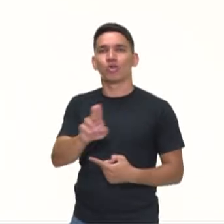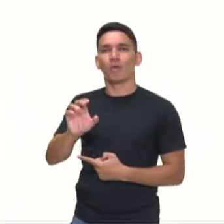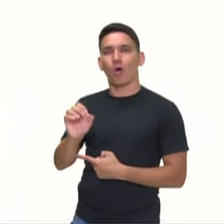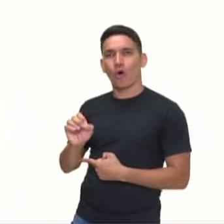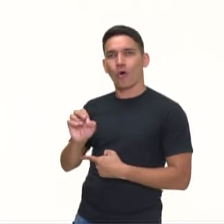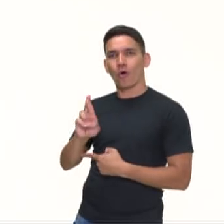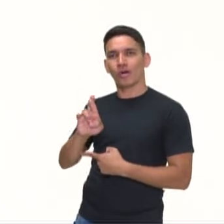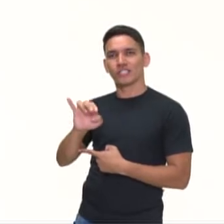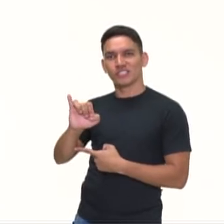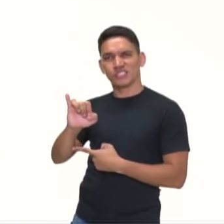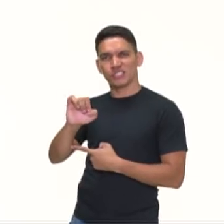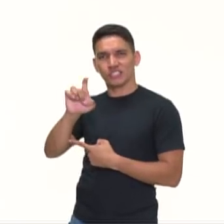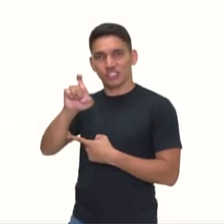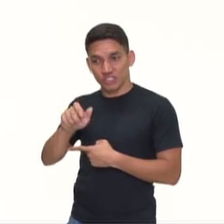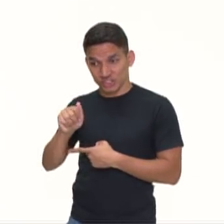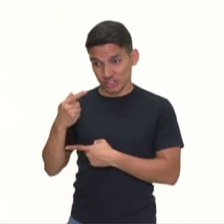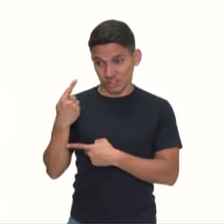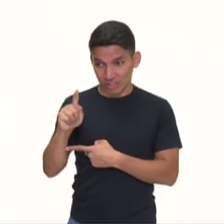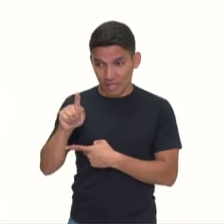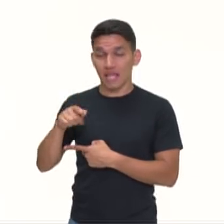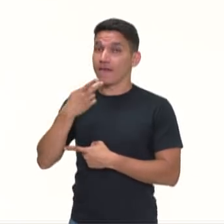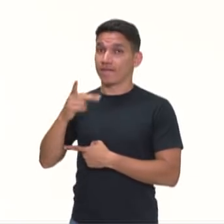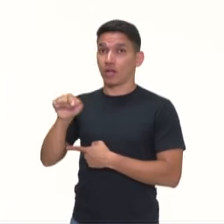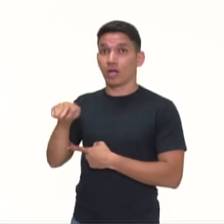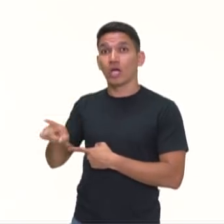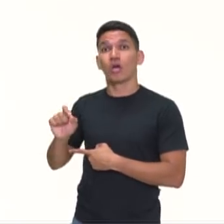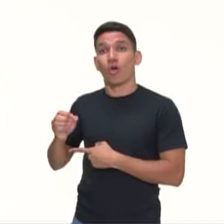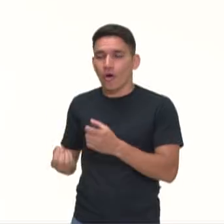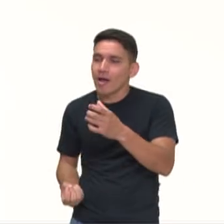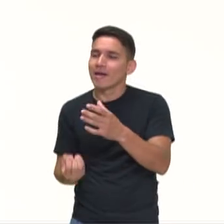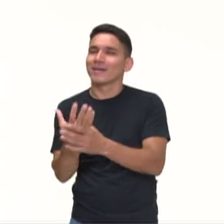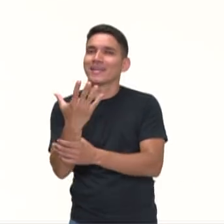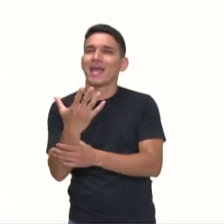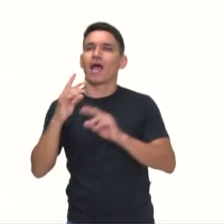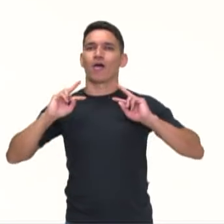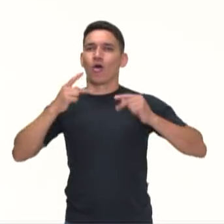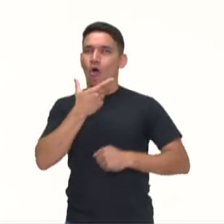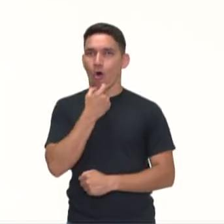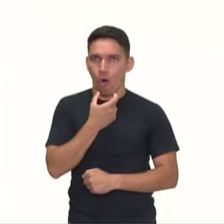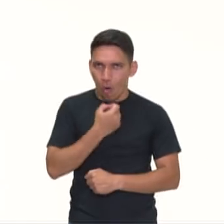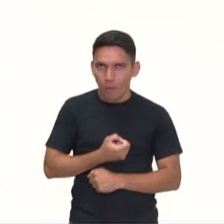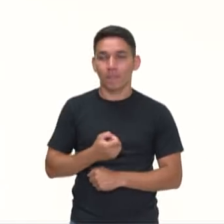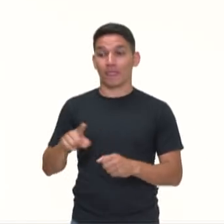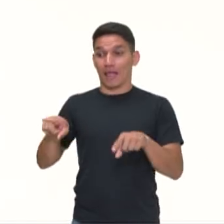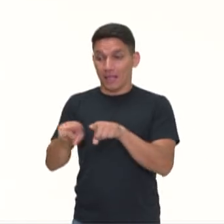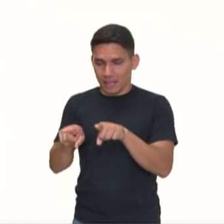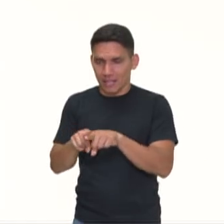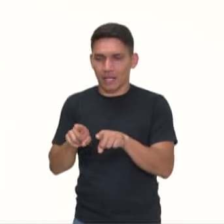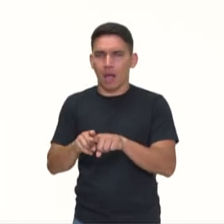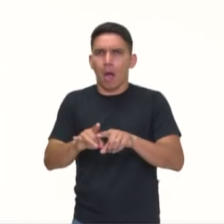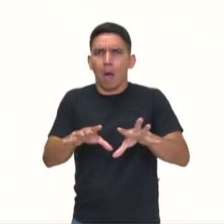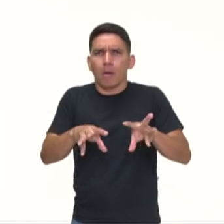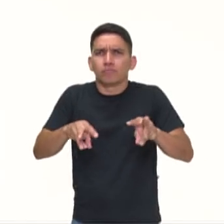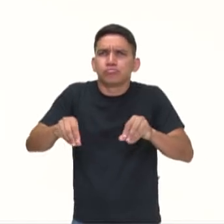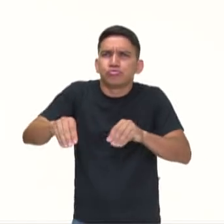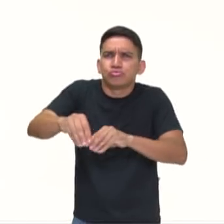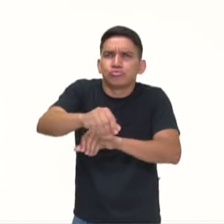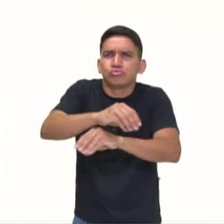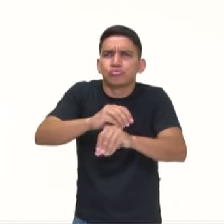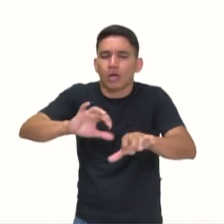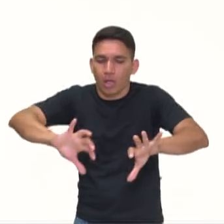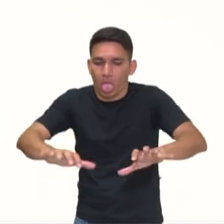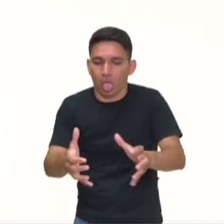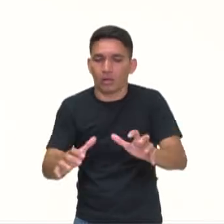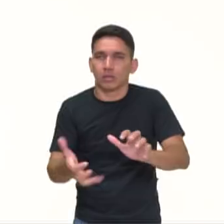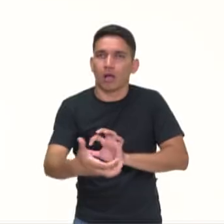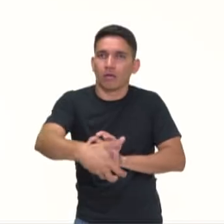orixás, criasse o homem. Orixá, com a ajuda de Nanã, criou o homem a partir do barro. E percebe que ele é flexível,